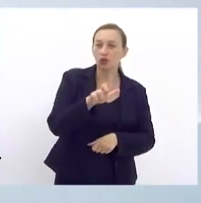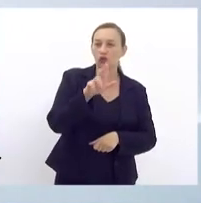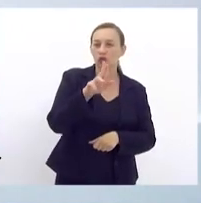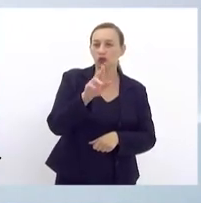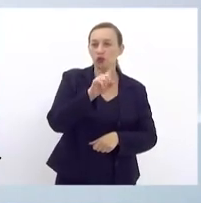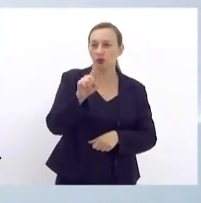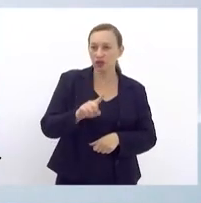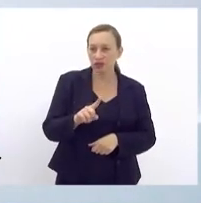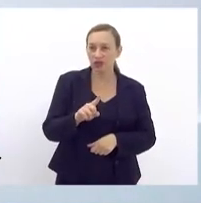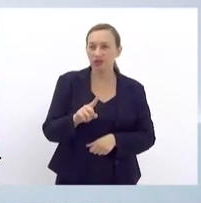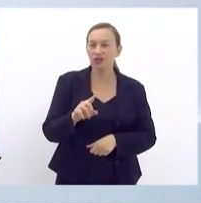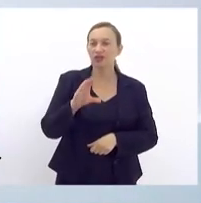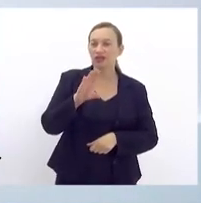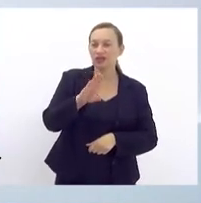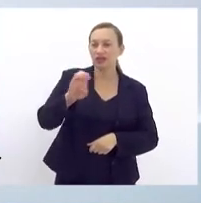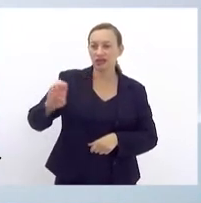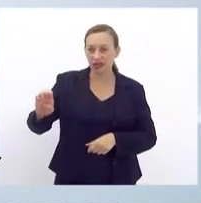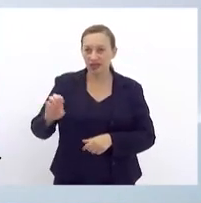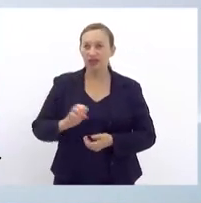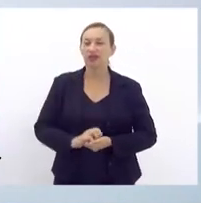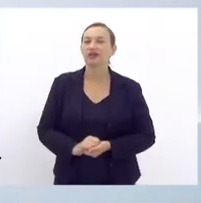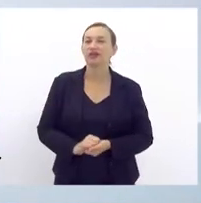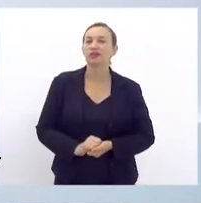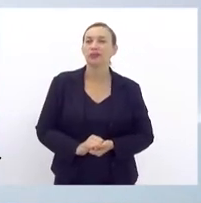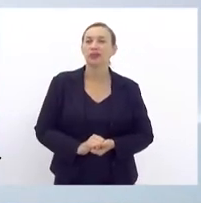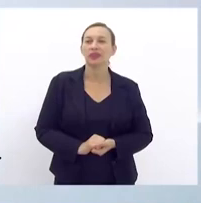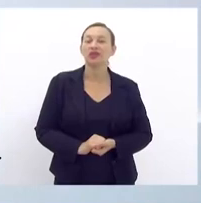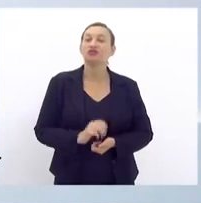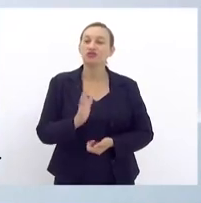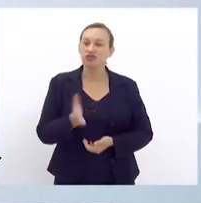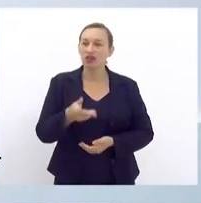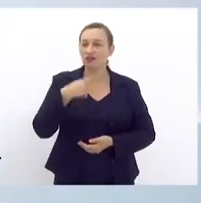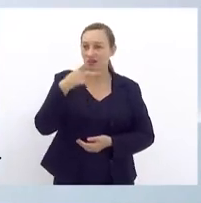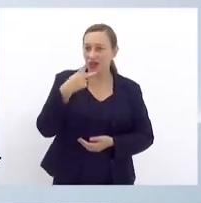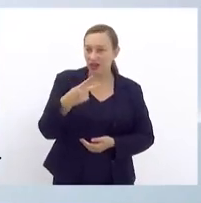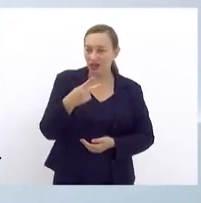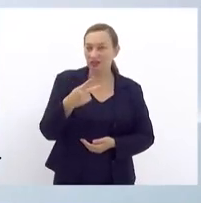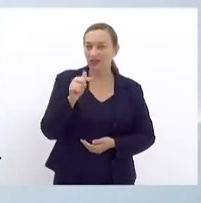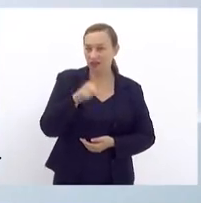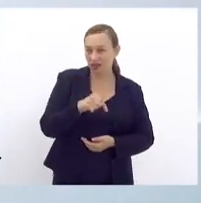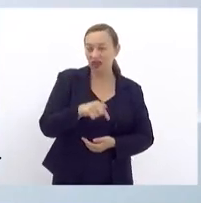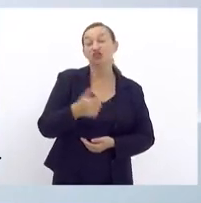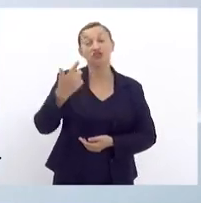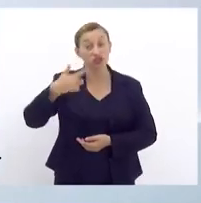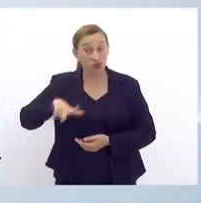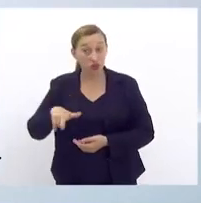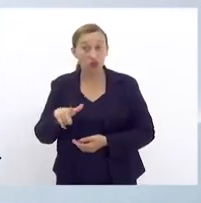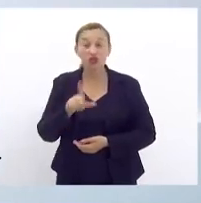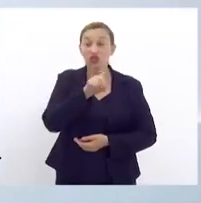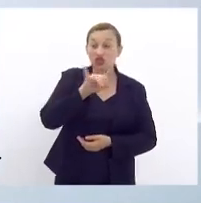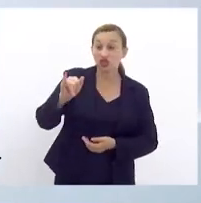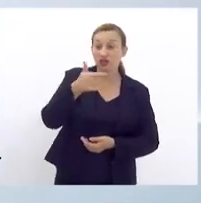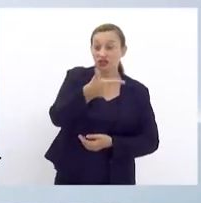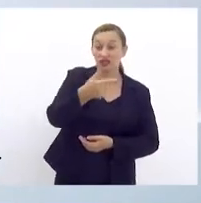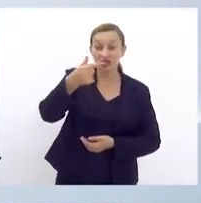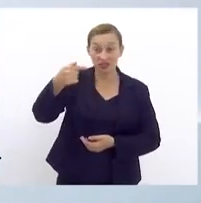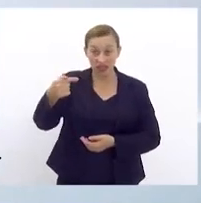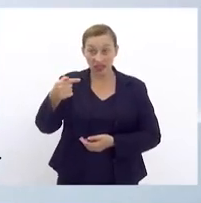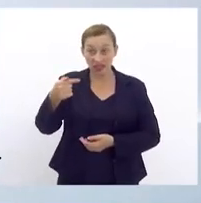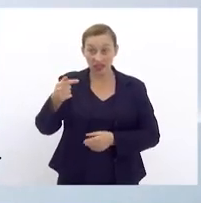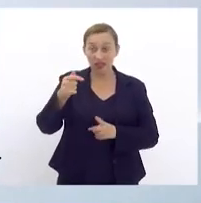do CIEE já antecipando que foi dito aqui né e reafirmando no dia 27/04